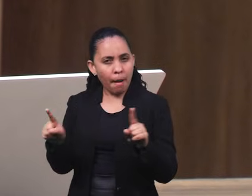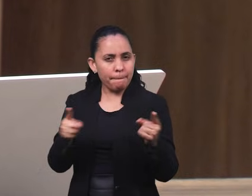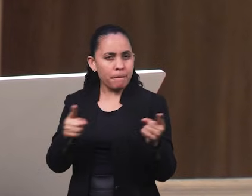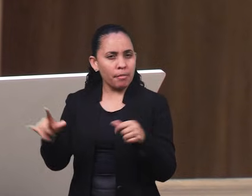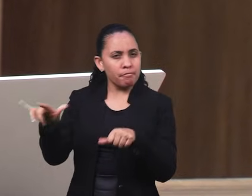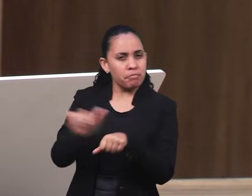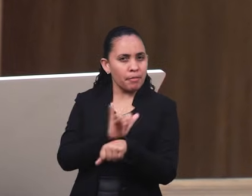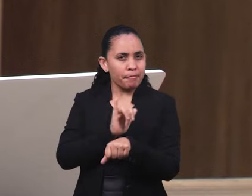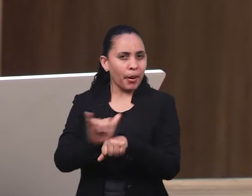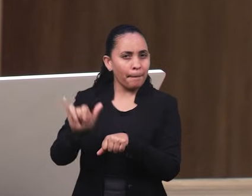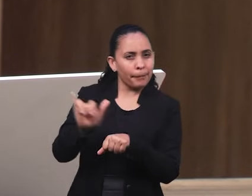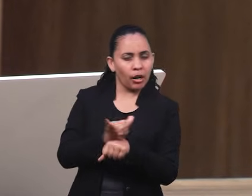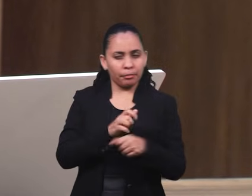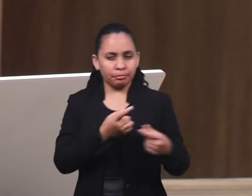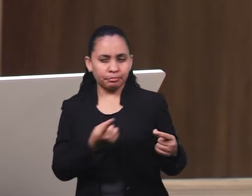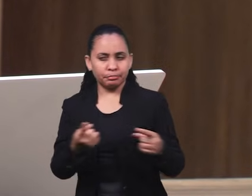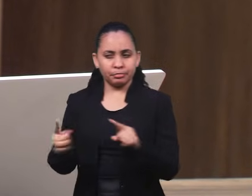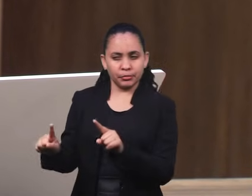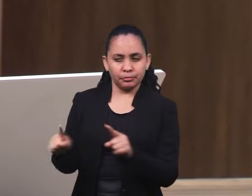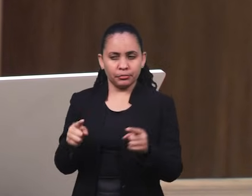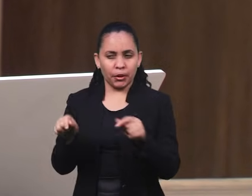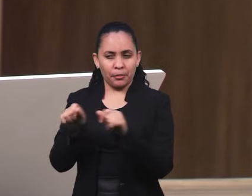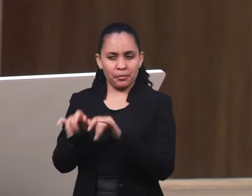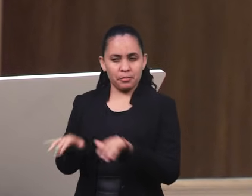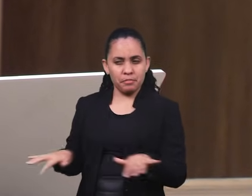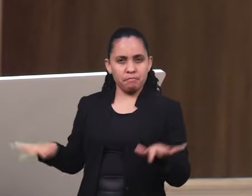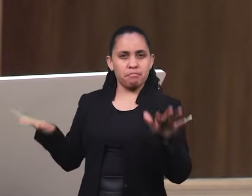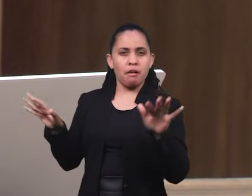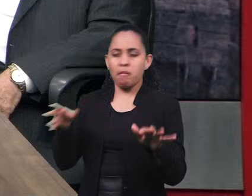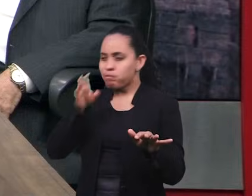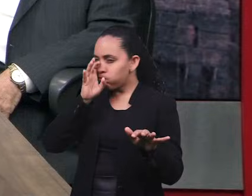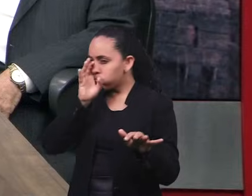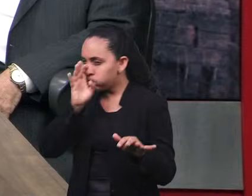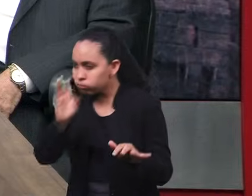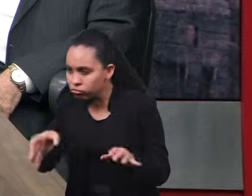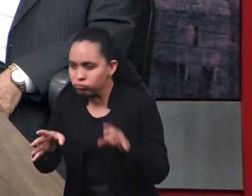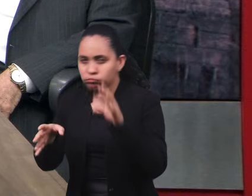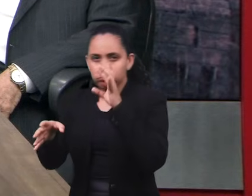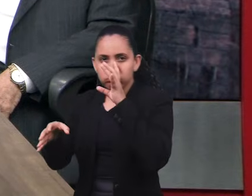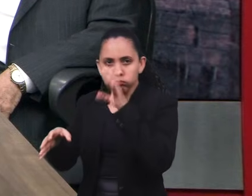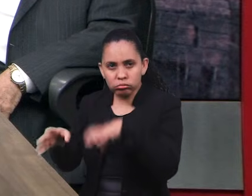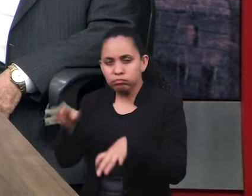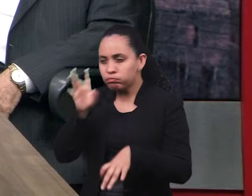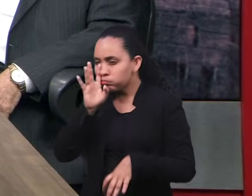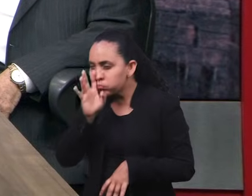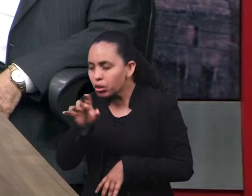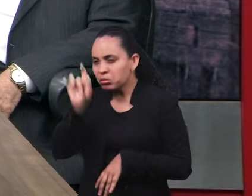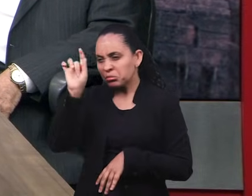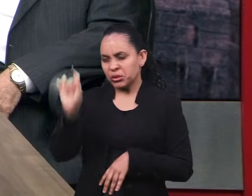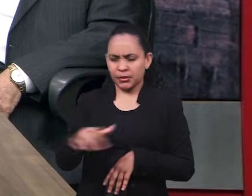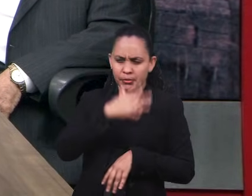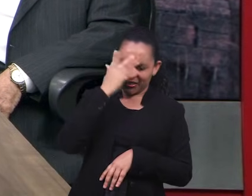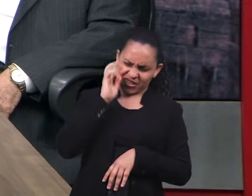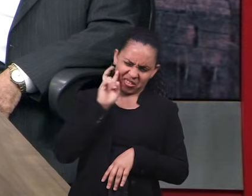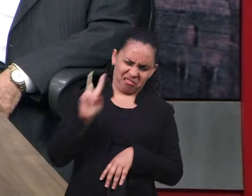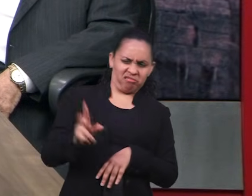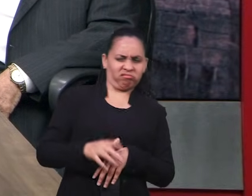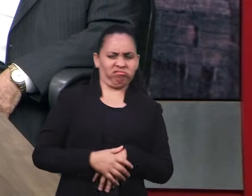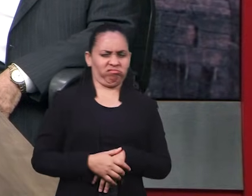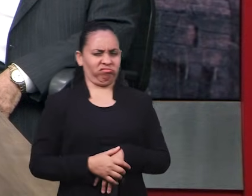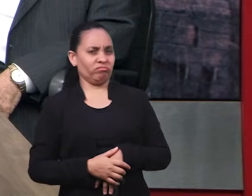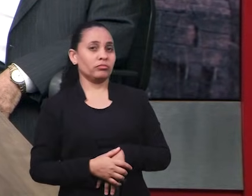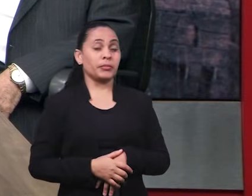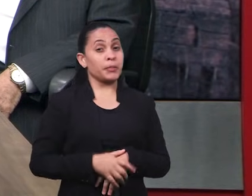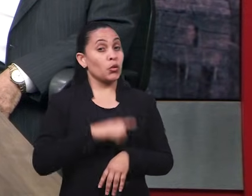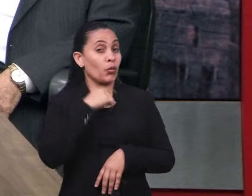a estratégia do fake news, né? É o fake news antigo, jogavam uma acusação contra Lutero para ver se manchava a imagem dele, porque a